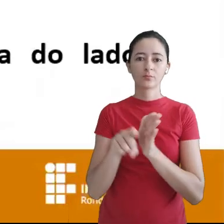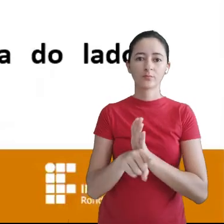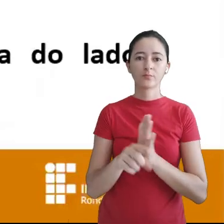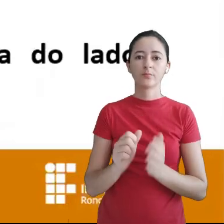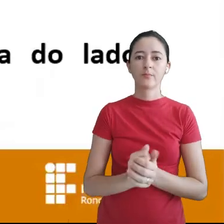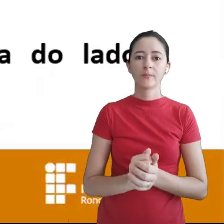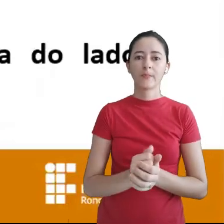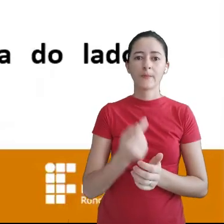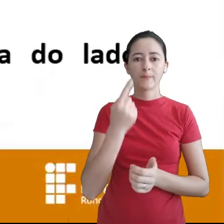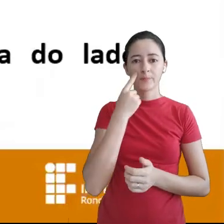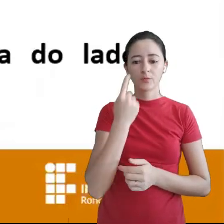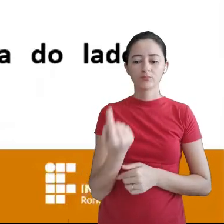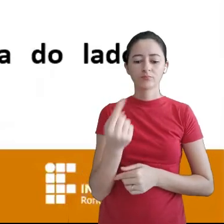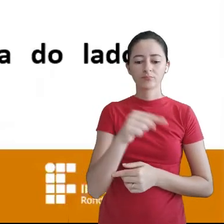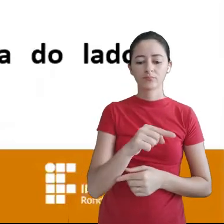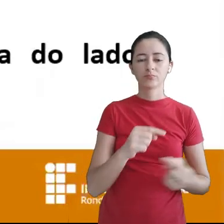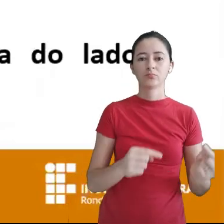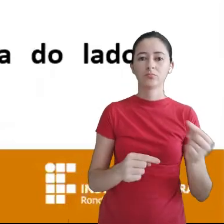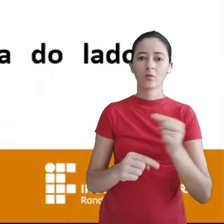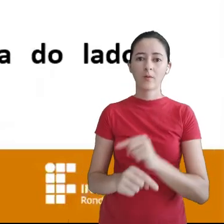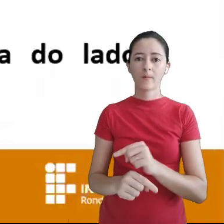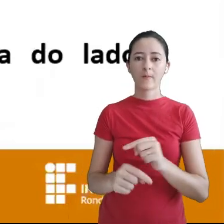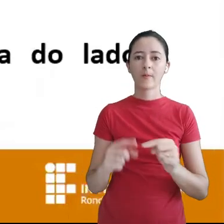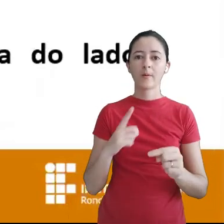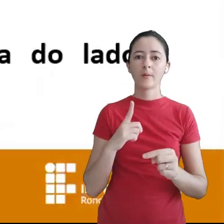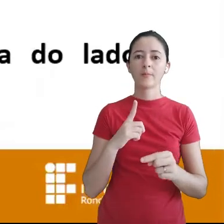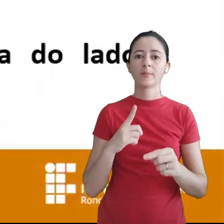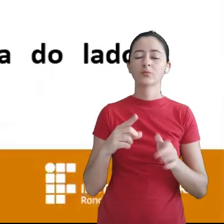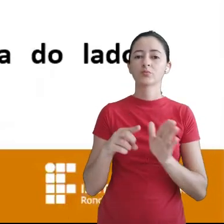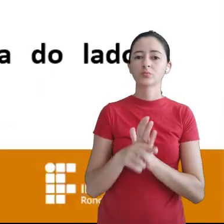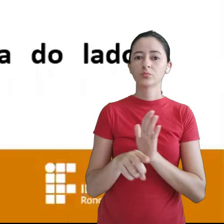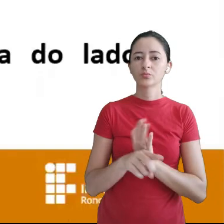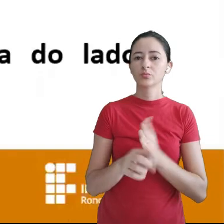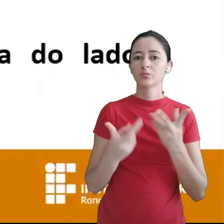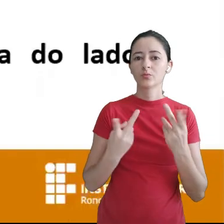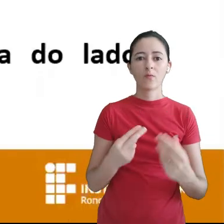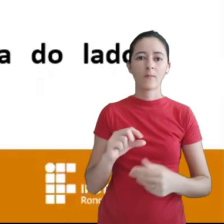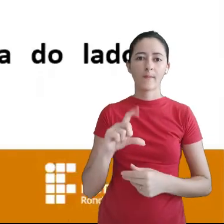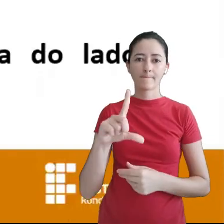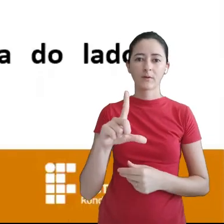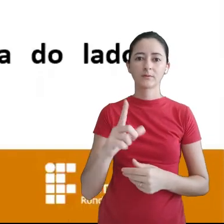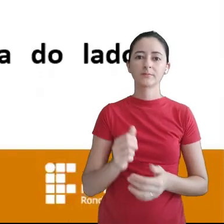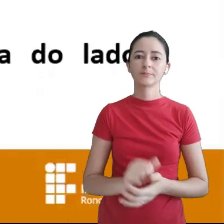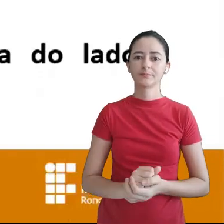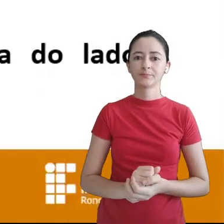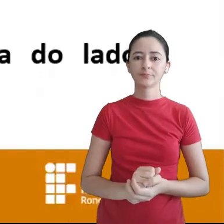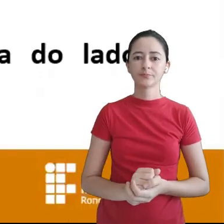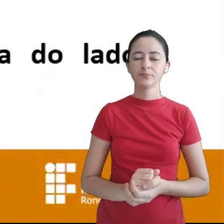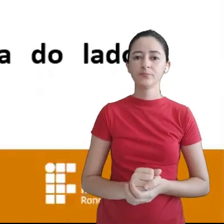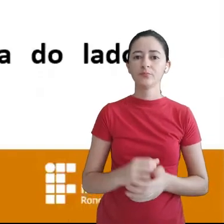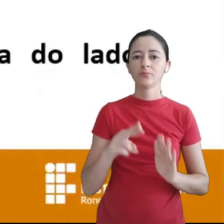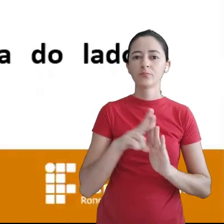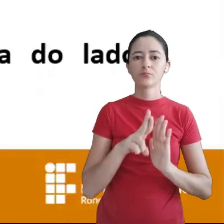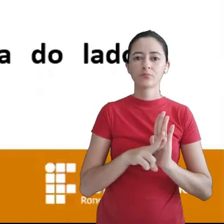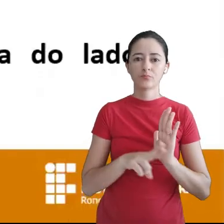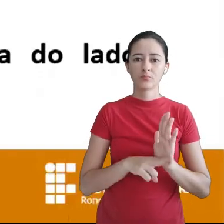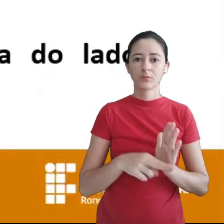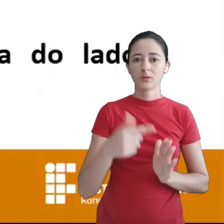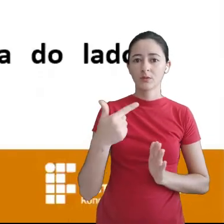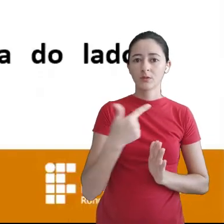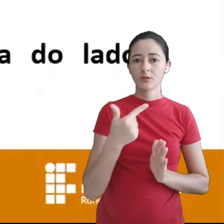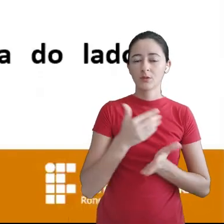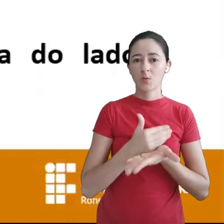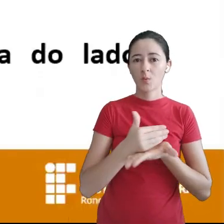deve-se fazer duas perguntas. Uma pergunta preenche de um lado, outra pergunta preenche do outro. Igual à máxima. Ok?